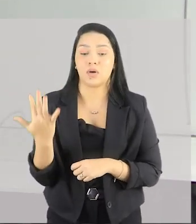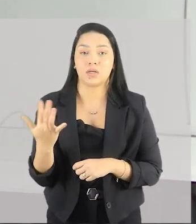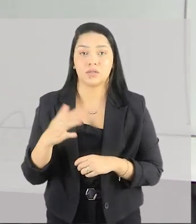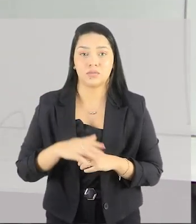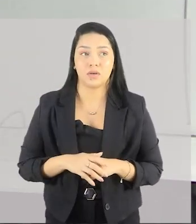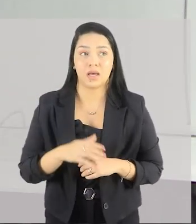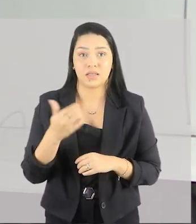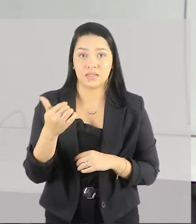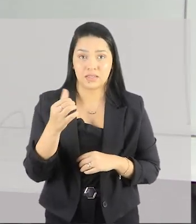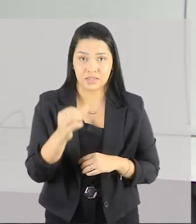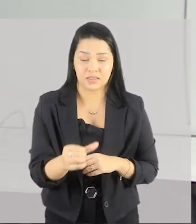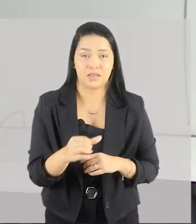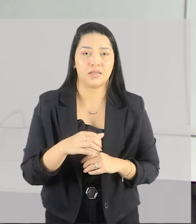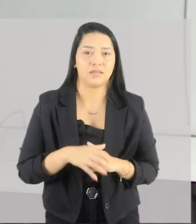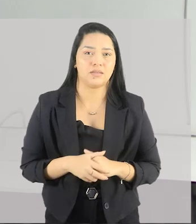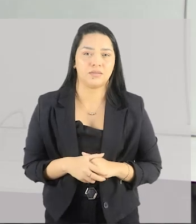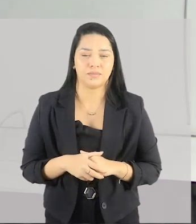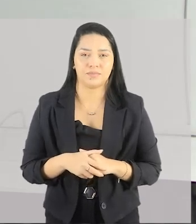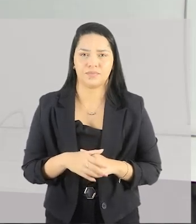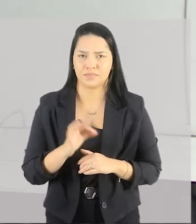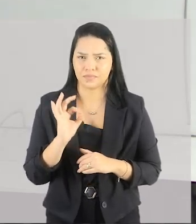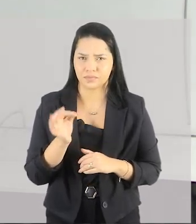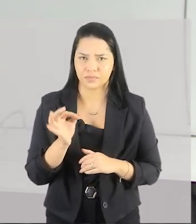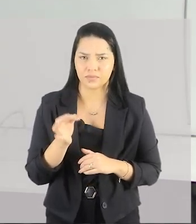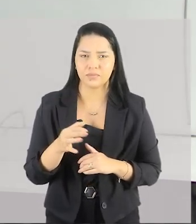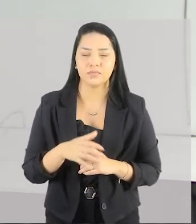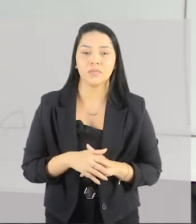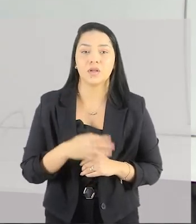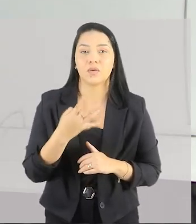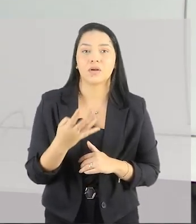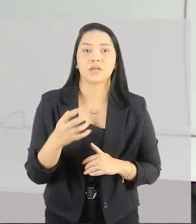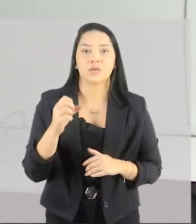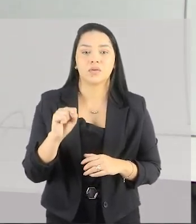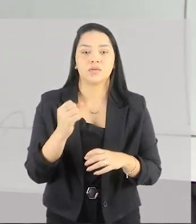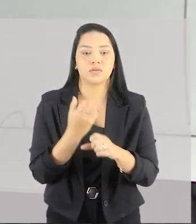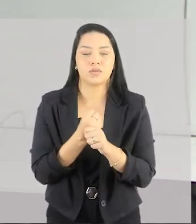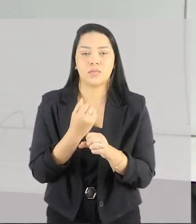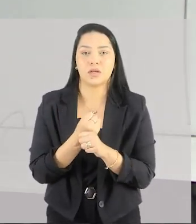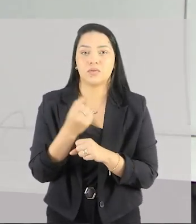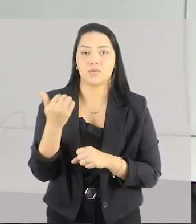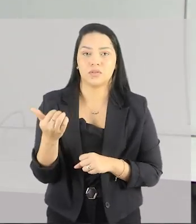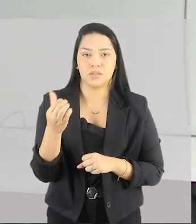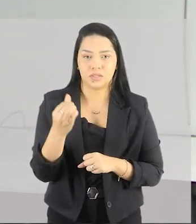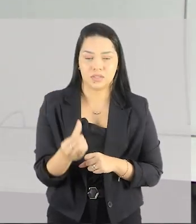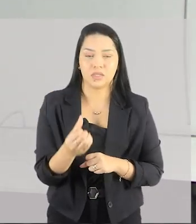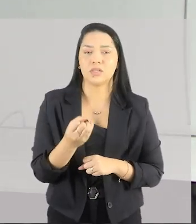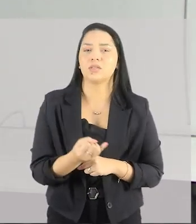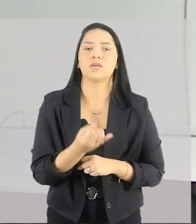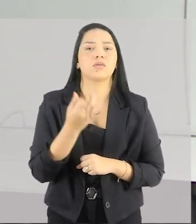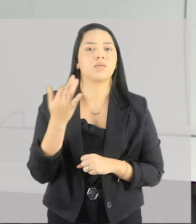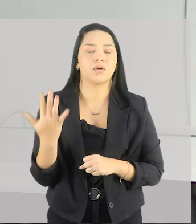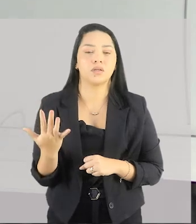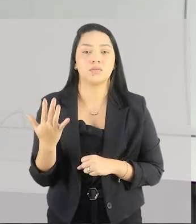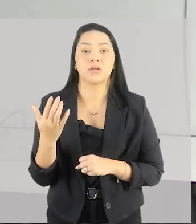A 16, beleza? E 48 somado com 16 vale quanto?